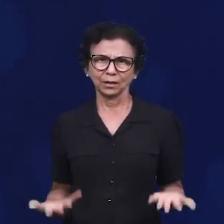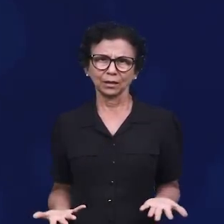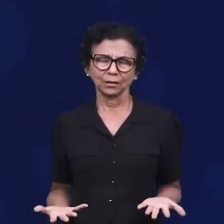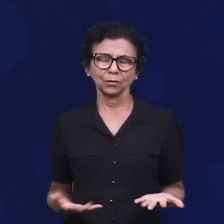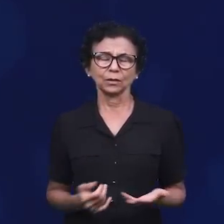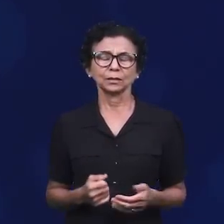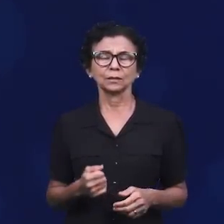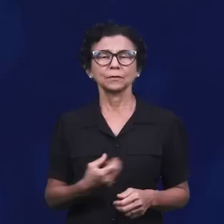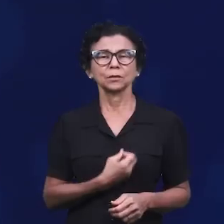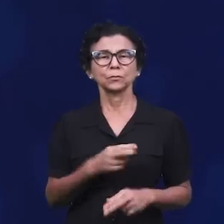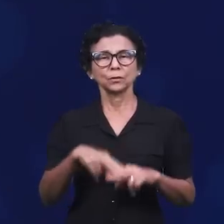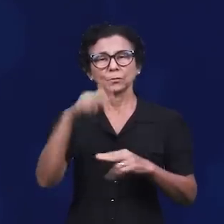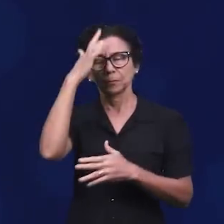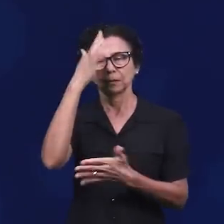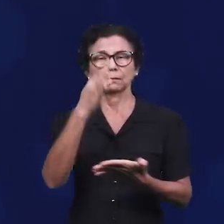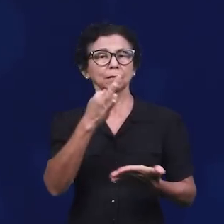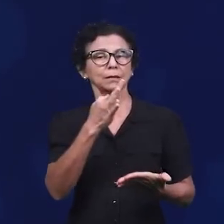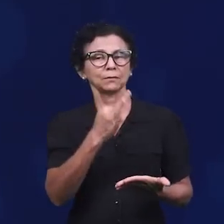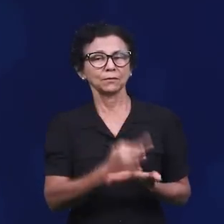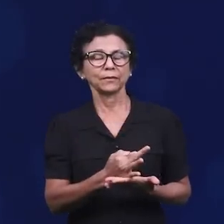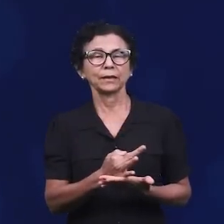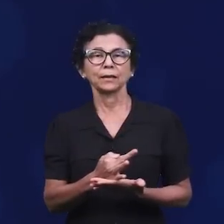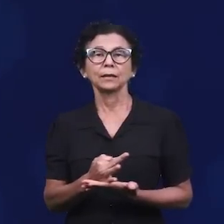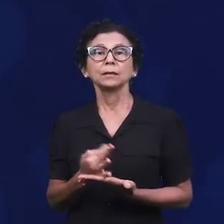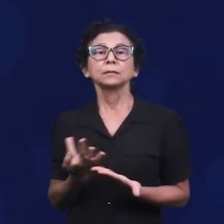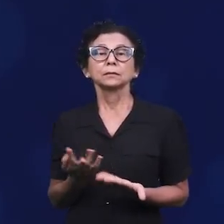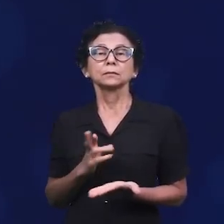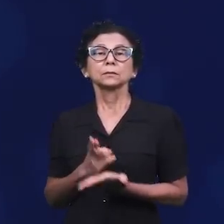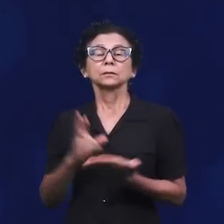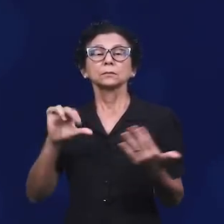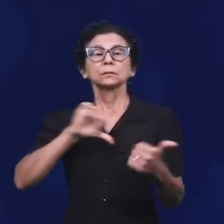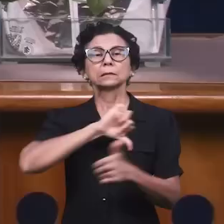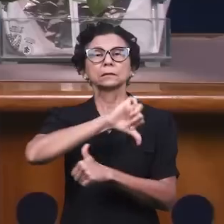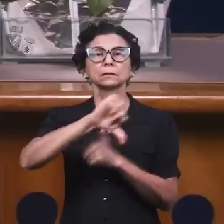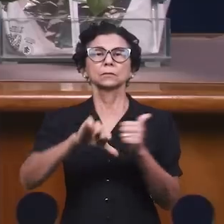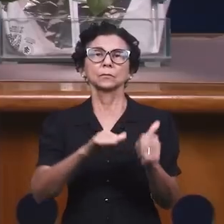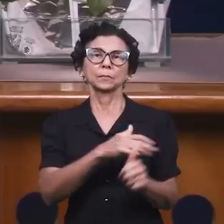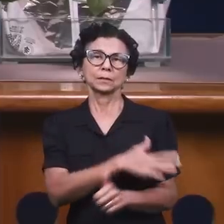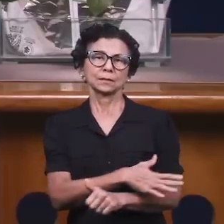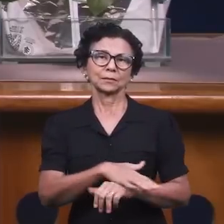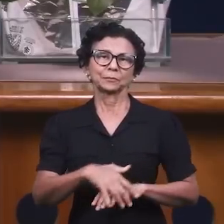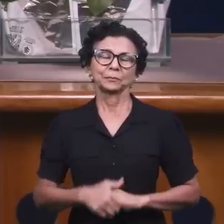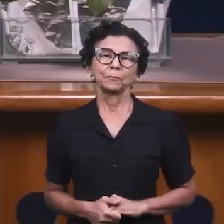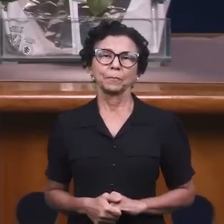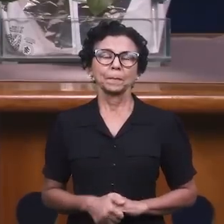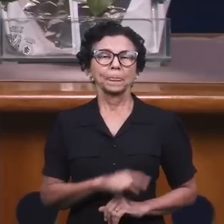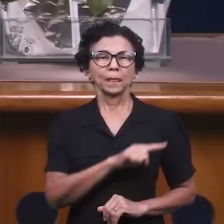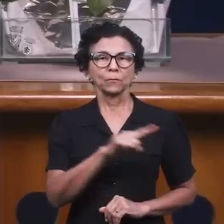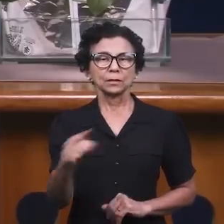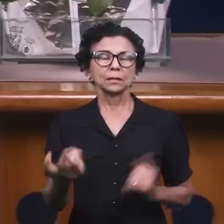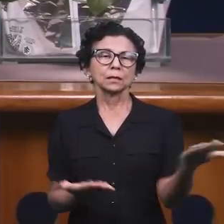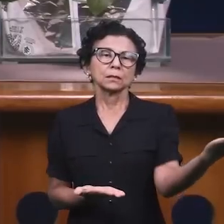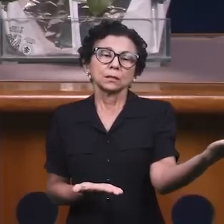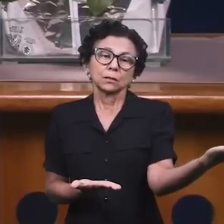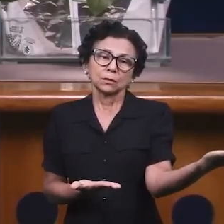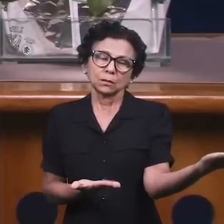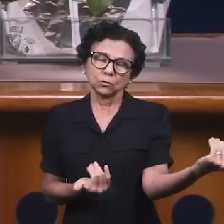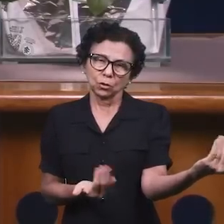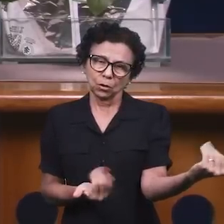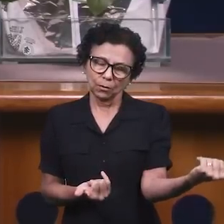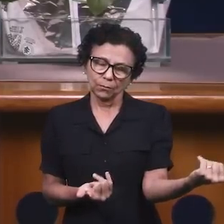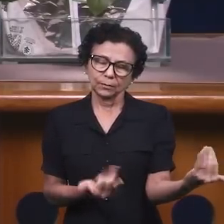na fé. Porque foi o resultado de uma transformação. Somente, meus queridos jovens, mediante